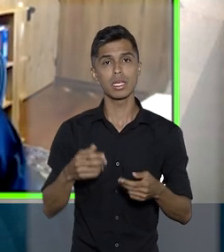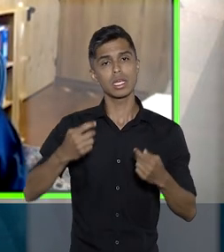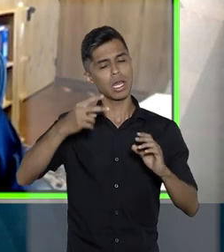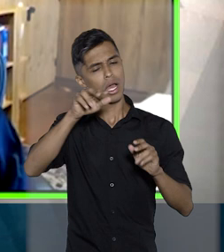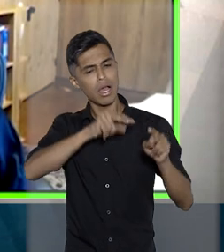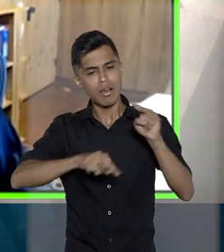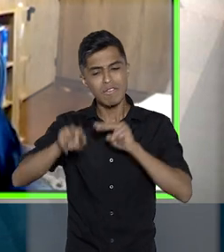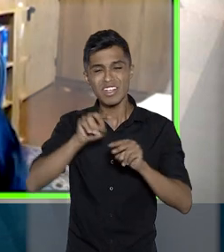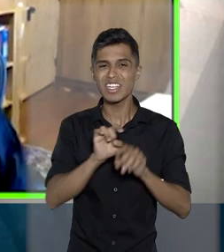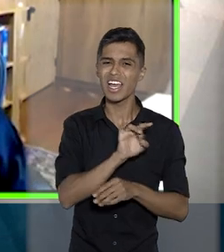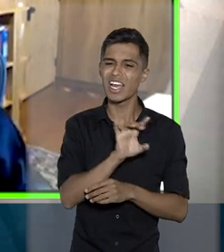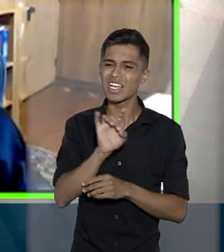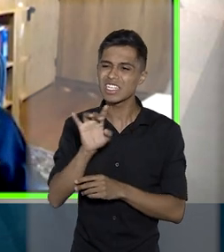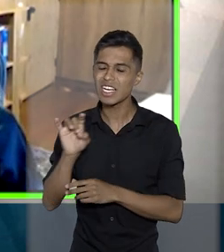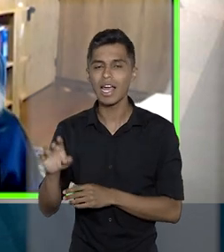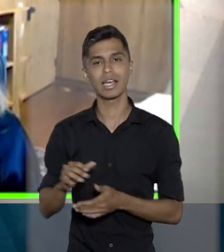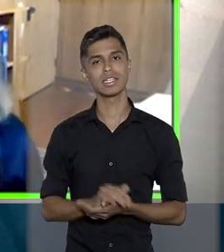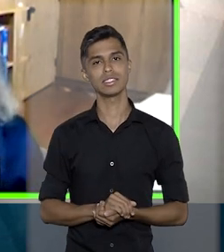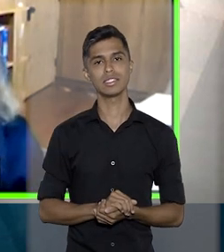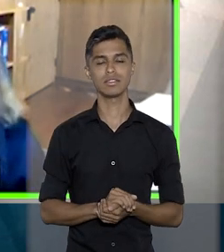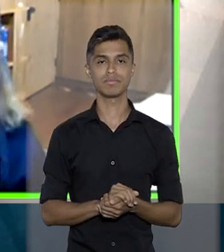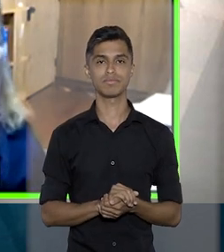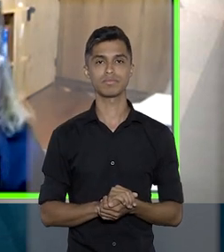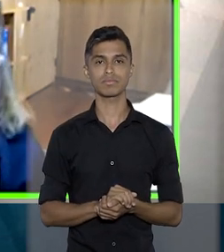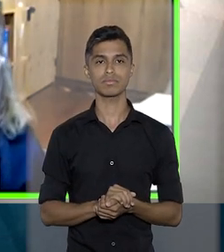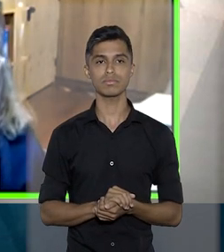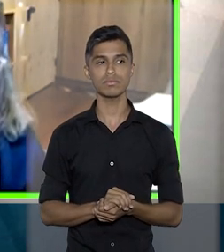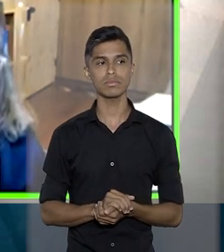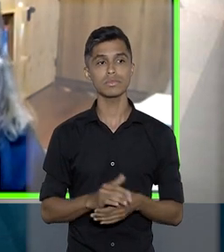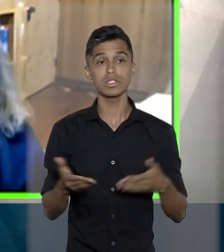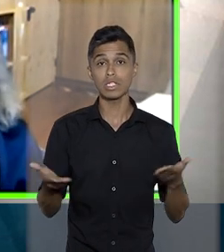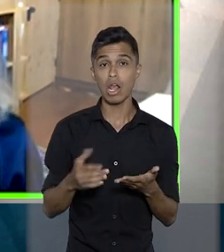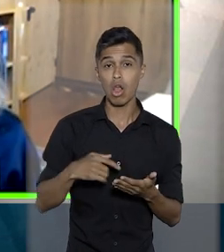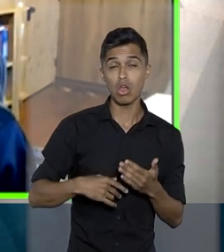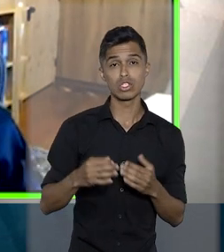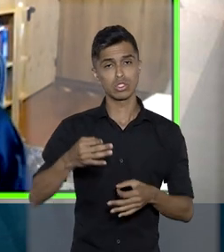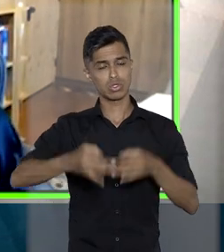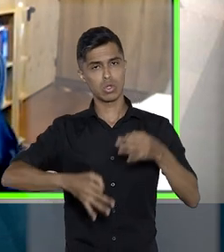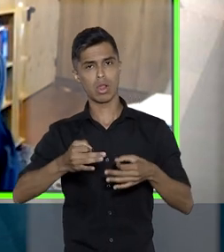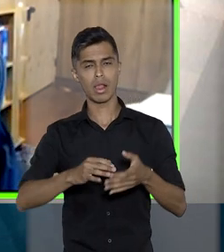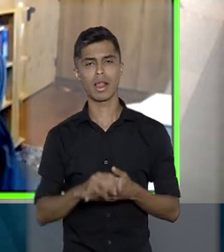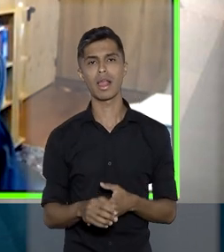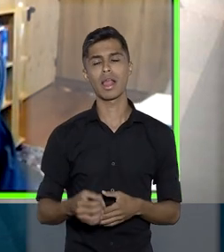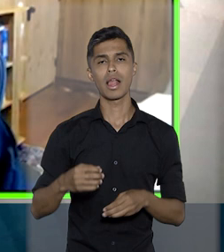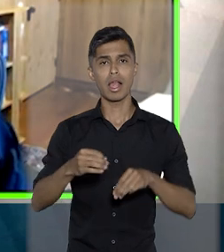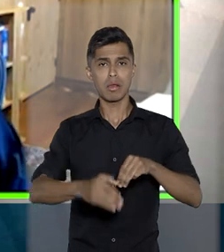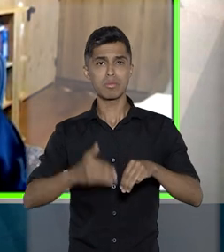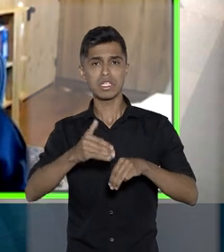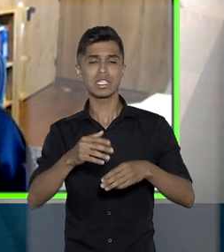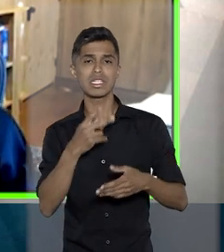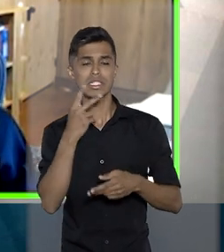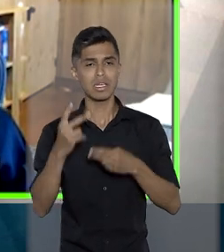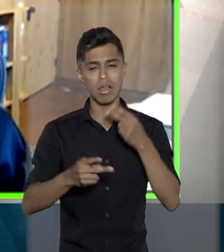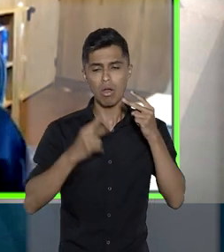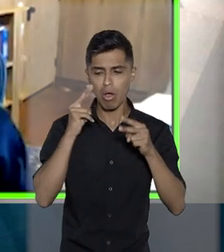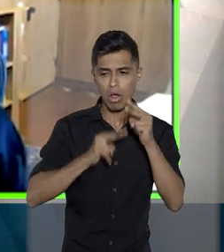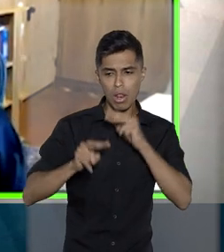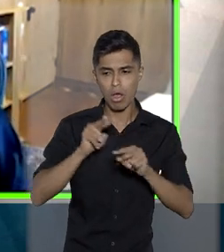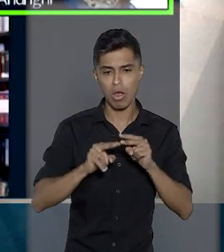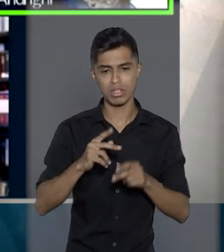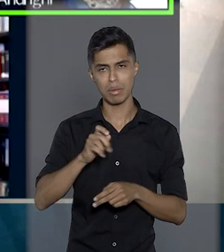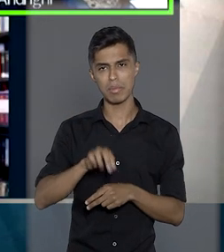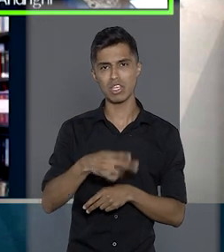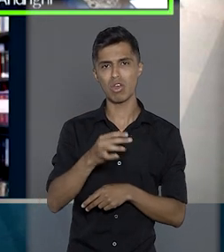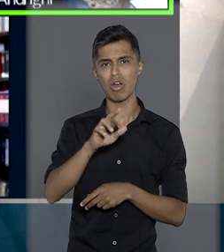acordo com as peculiaridades de cada hipótese concreta no caso em julgamento a ministra verificou que a penhora dos